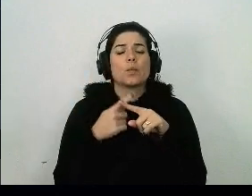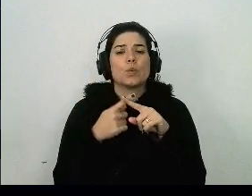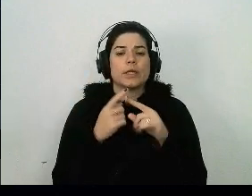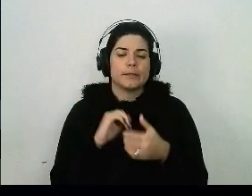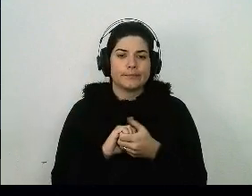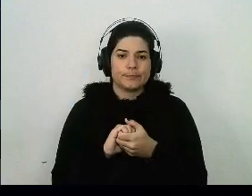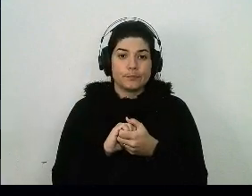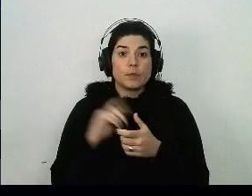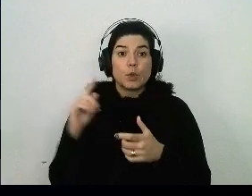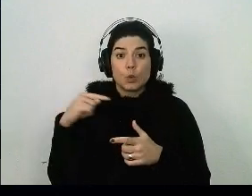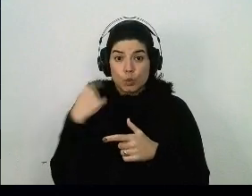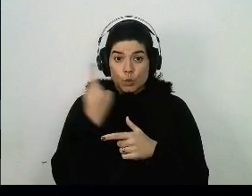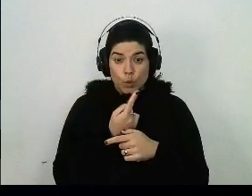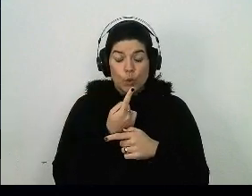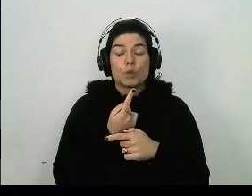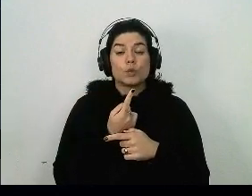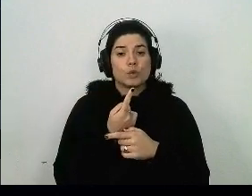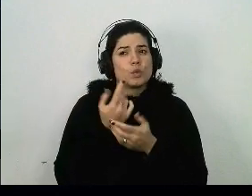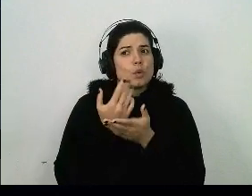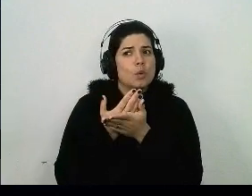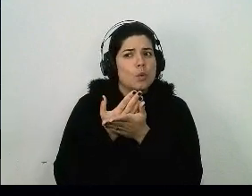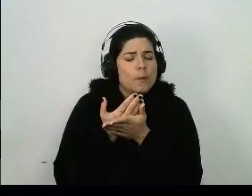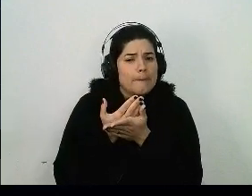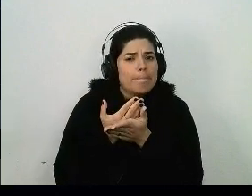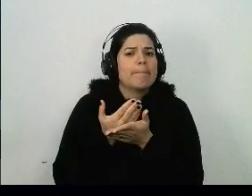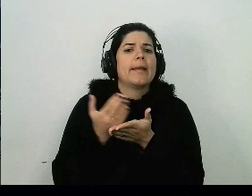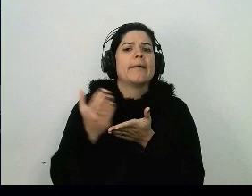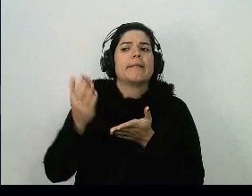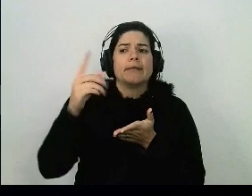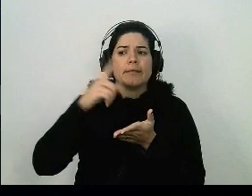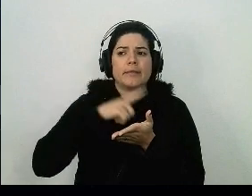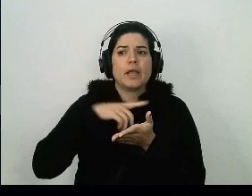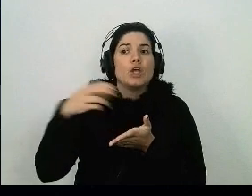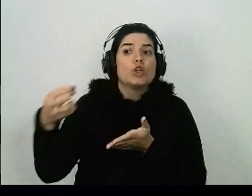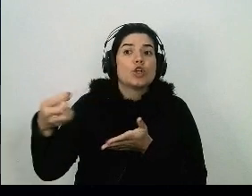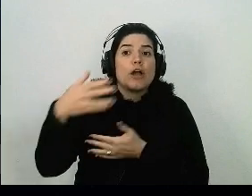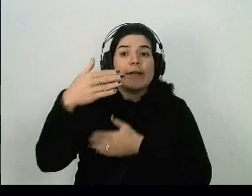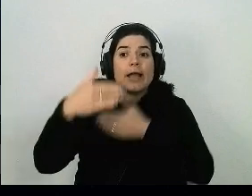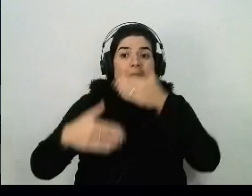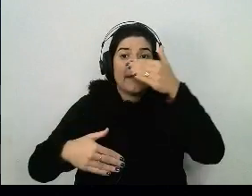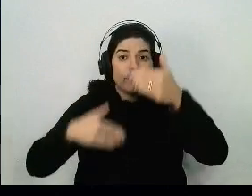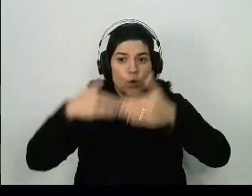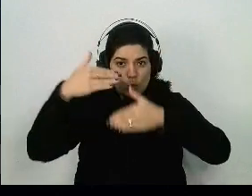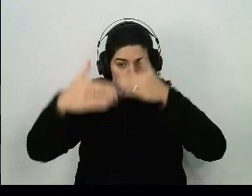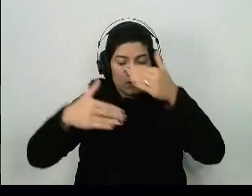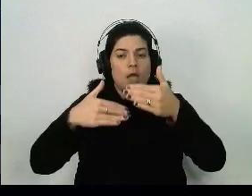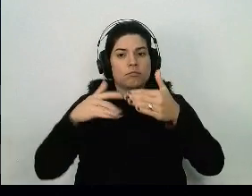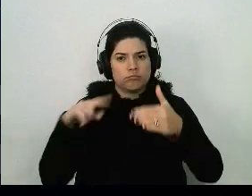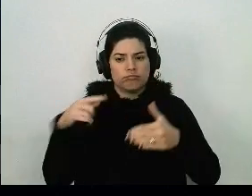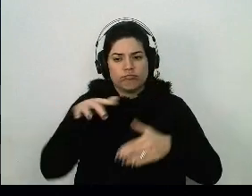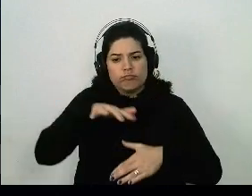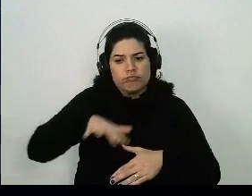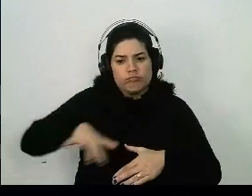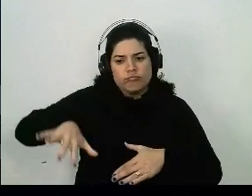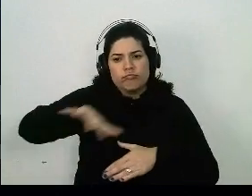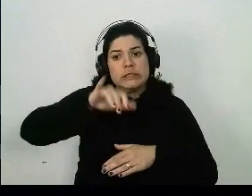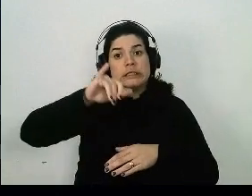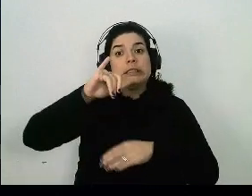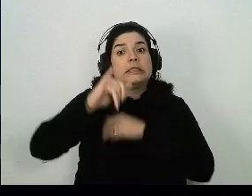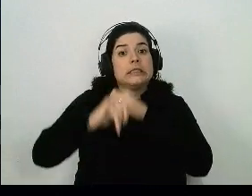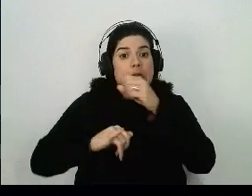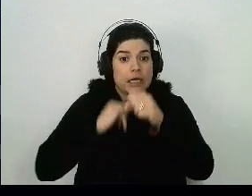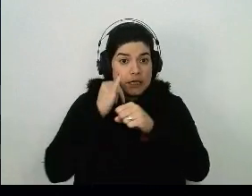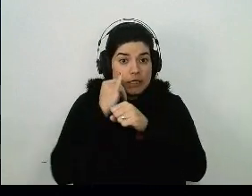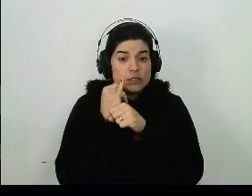gente começa a ter uma nova evolução no nosso ambiente de internet, que a gente passou